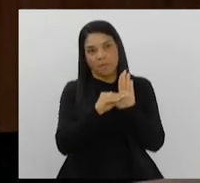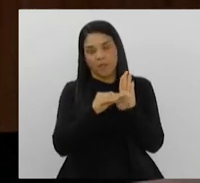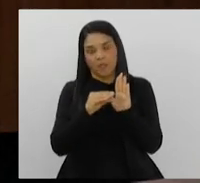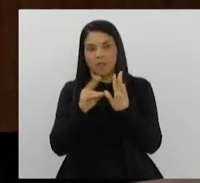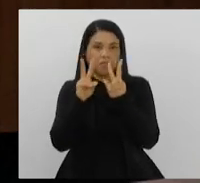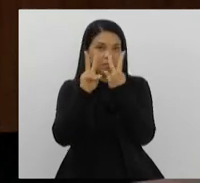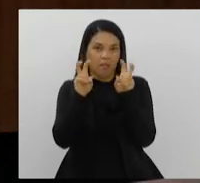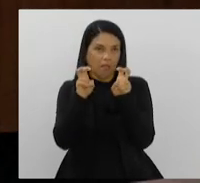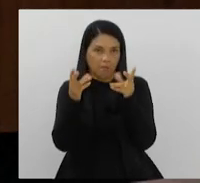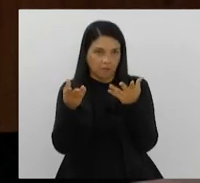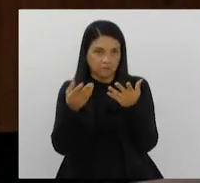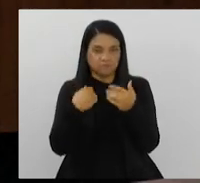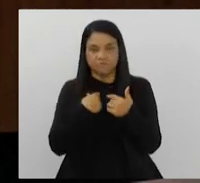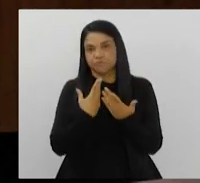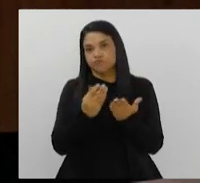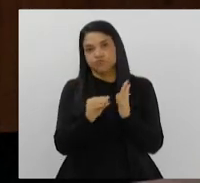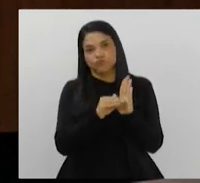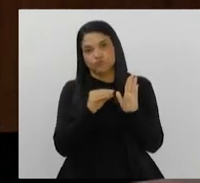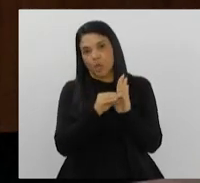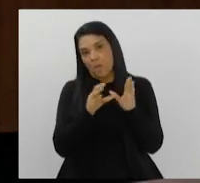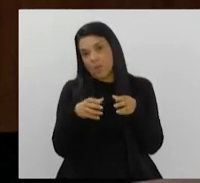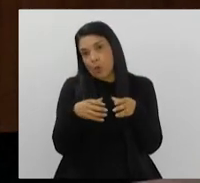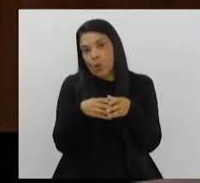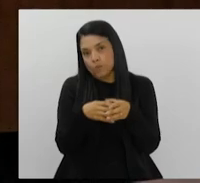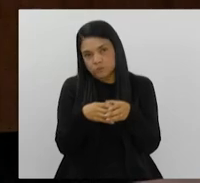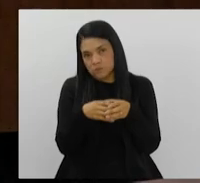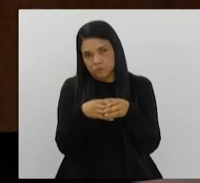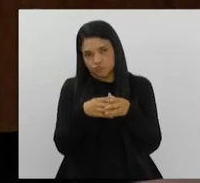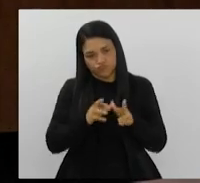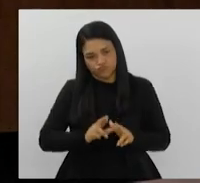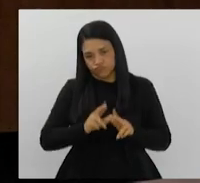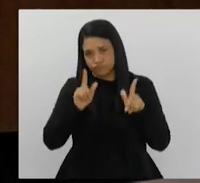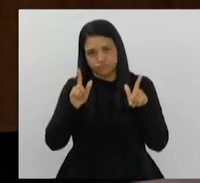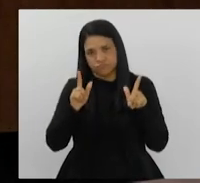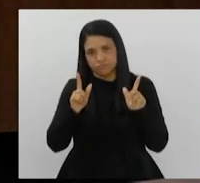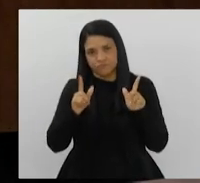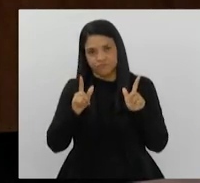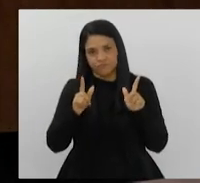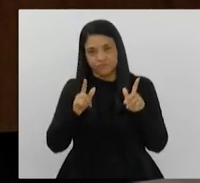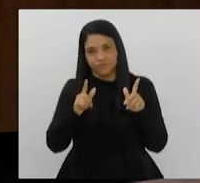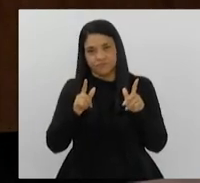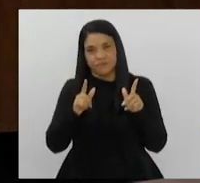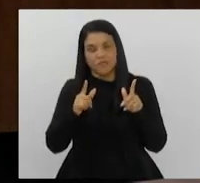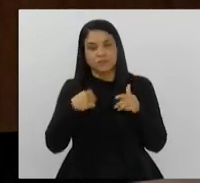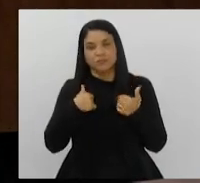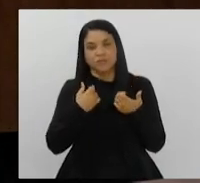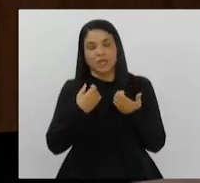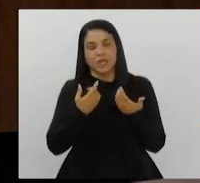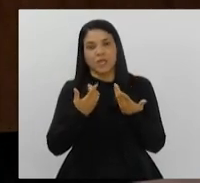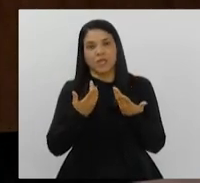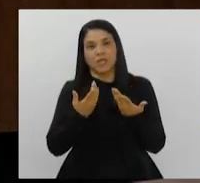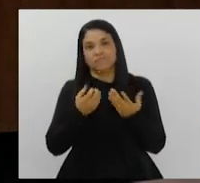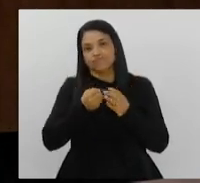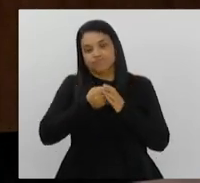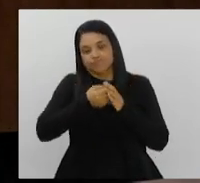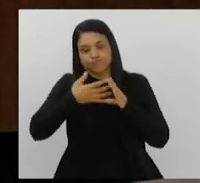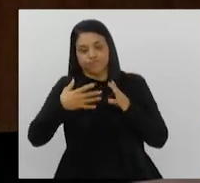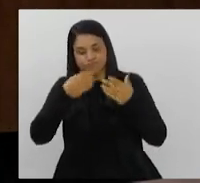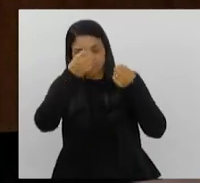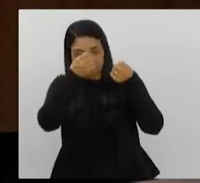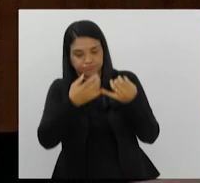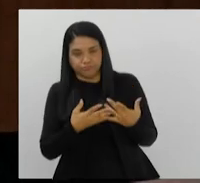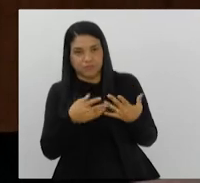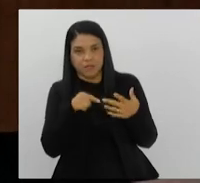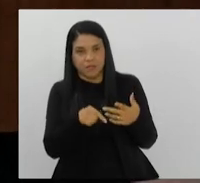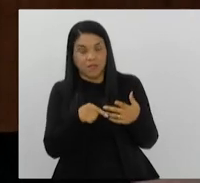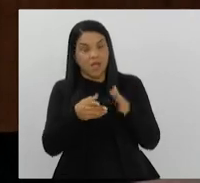tem emenda para comissões, portanto, não há discricionalidade. E eu sei muito bem que o que está